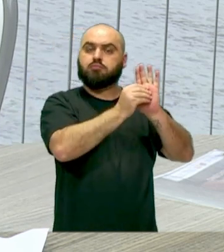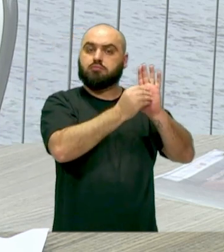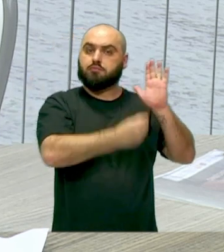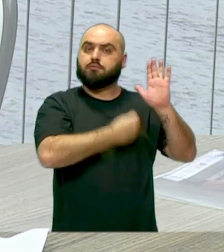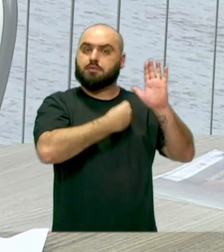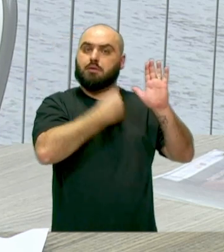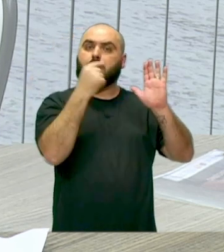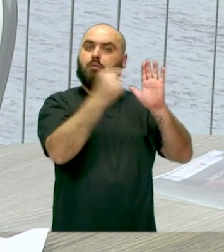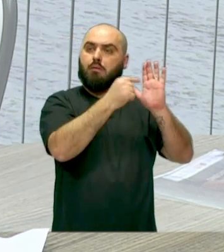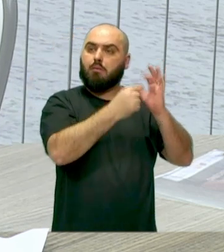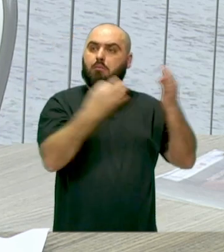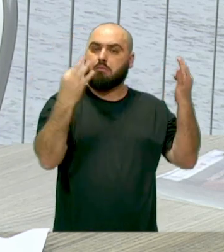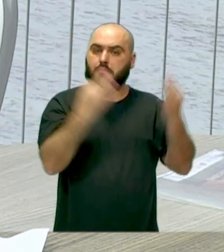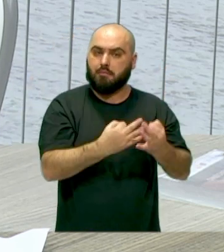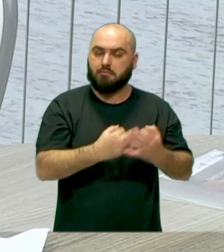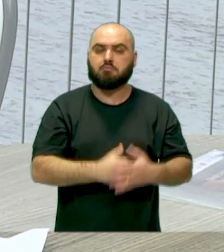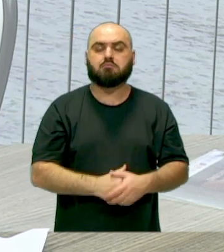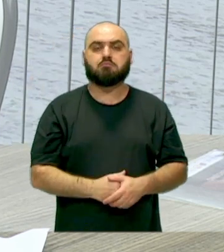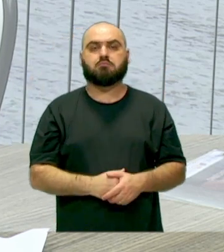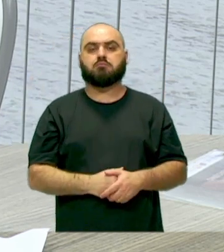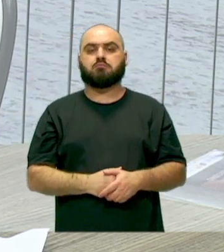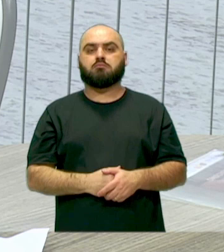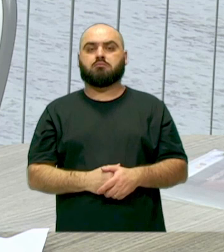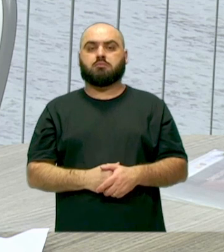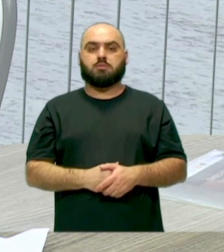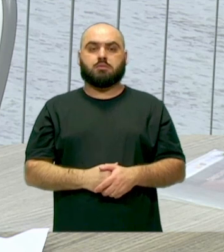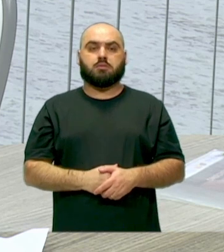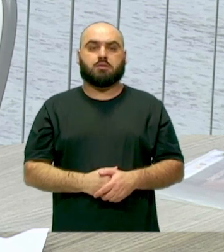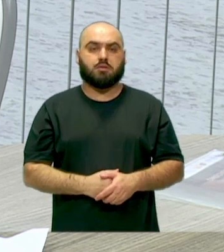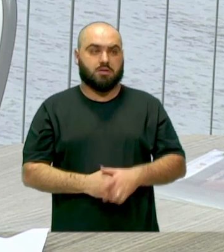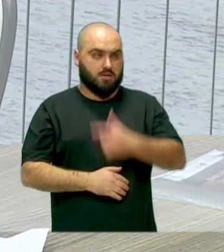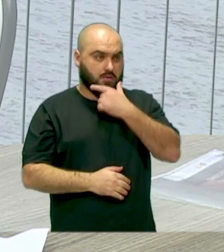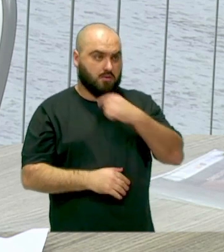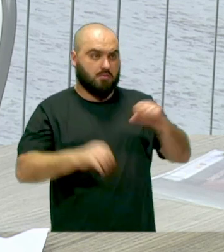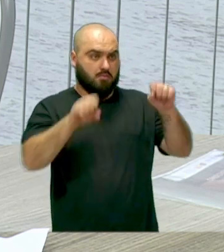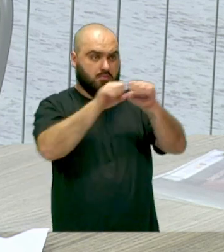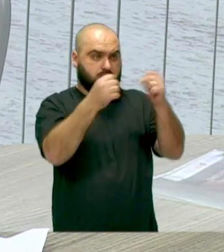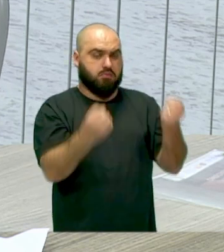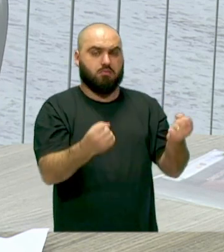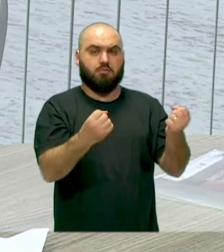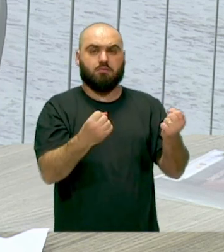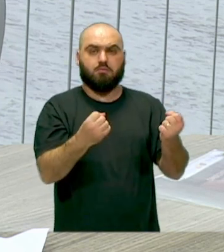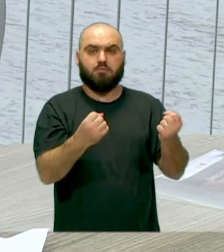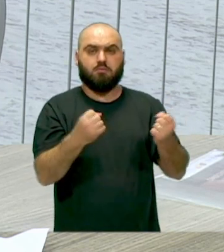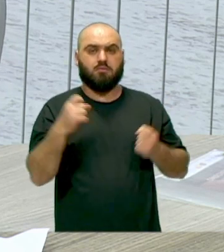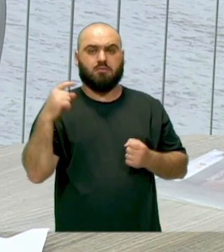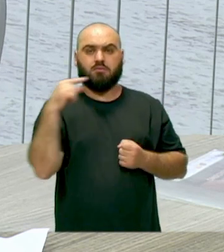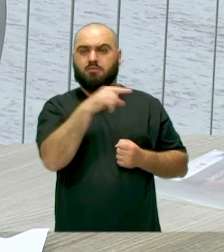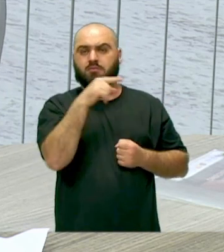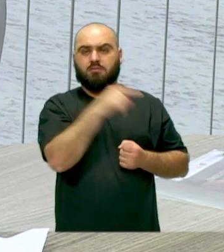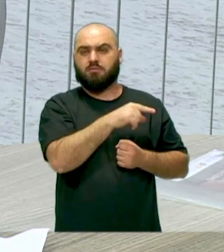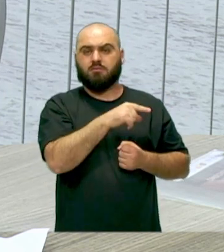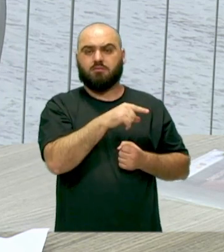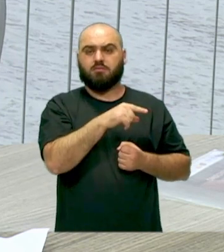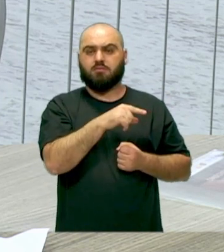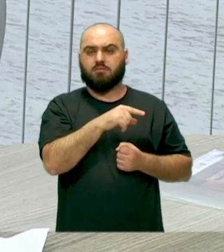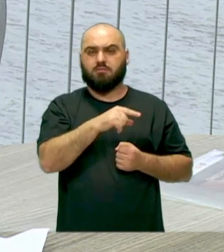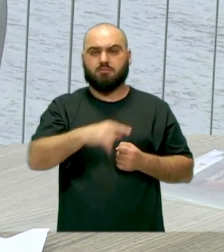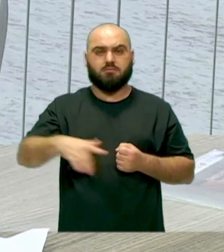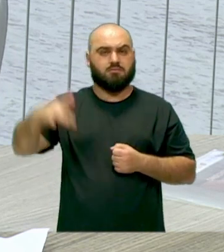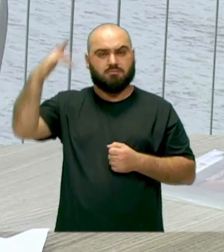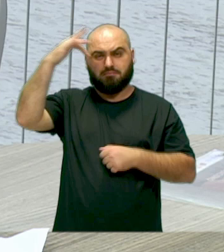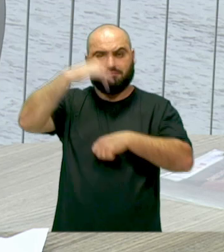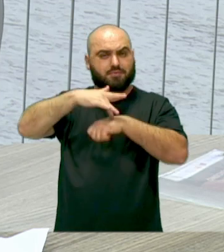ali, gente. E ele destruiu, eu acho que isso foi o maior, assim, para mim,